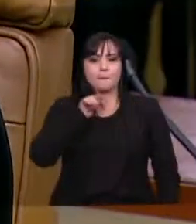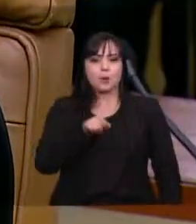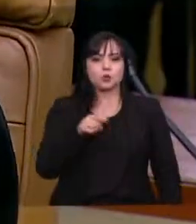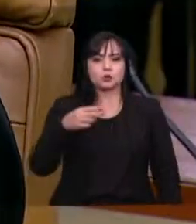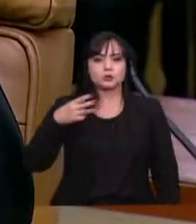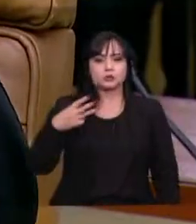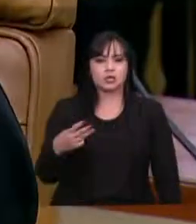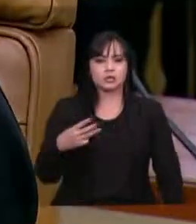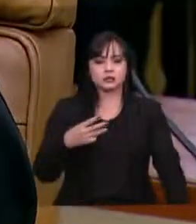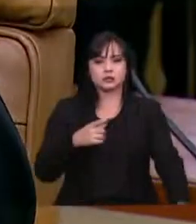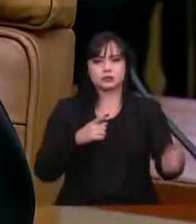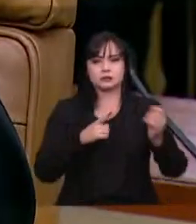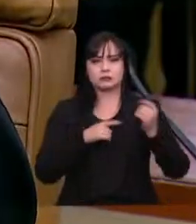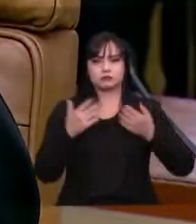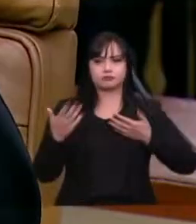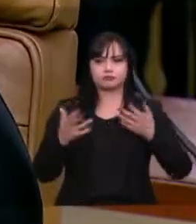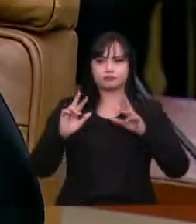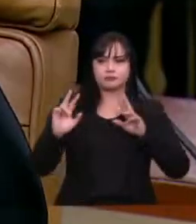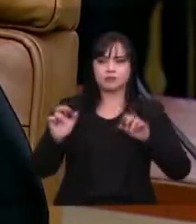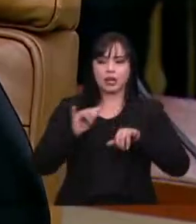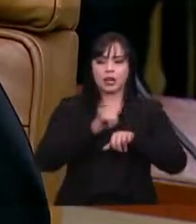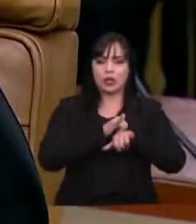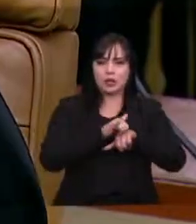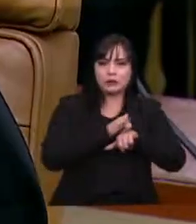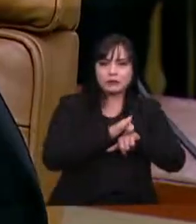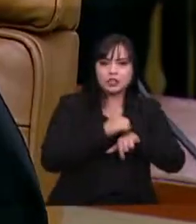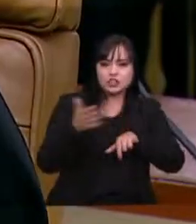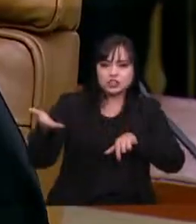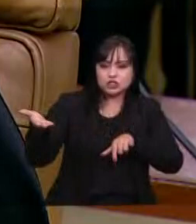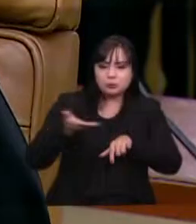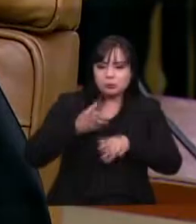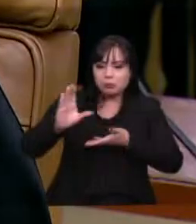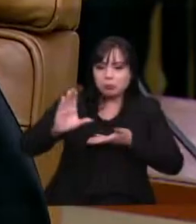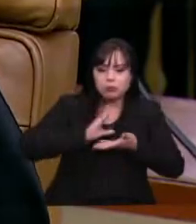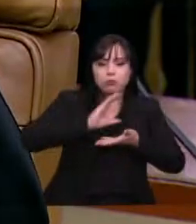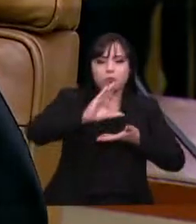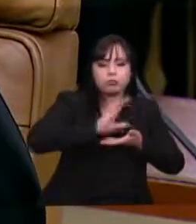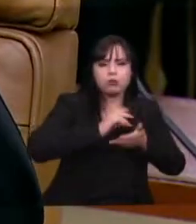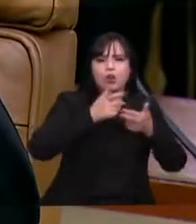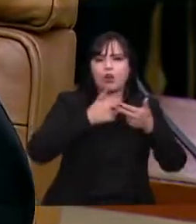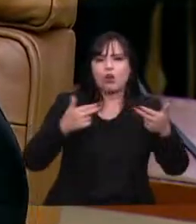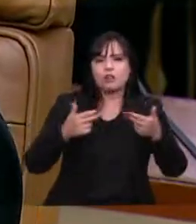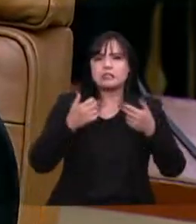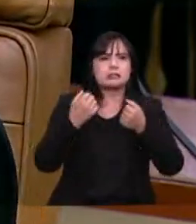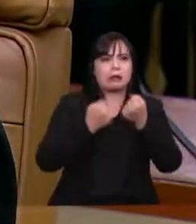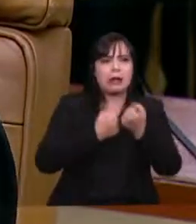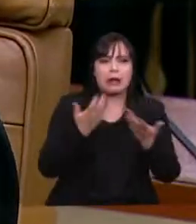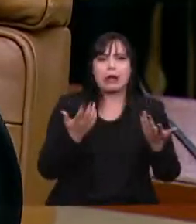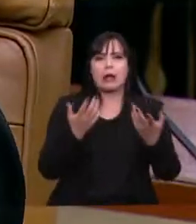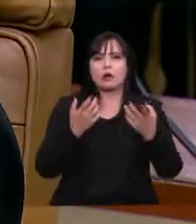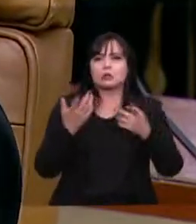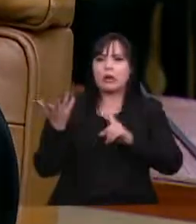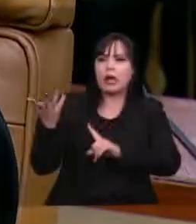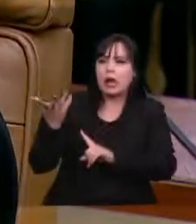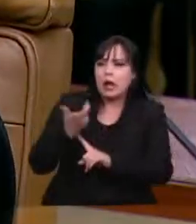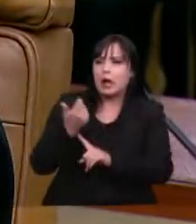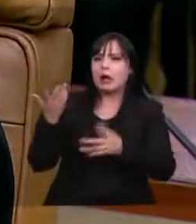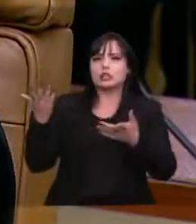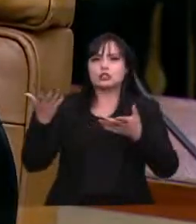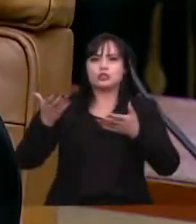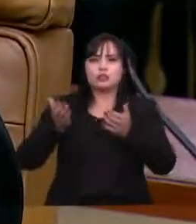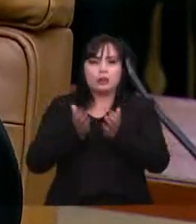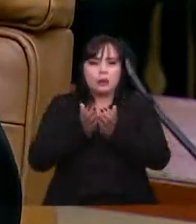trata da lavagem de dinheiro por medo da aquisição de bens ou seja automóveis obras de arte